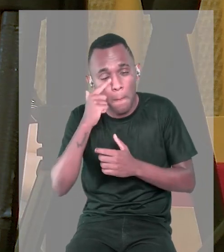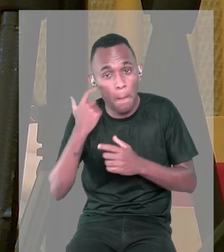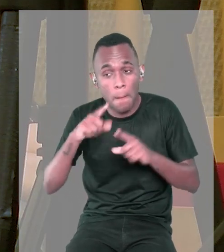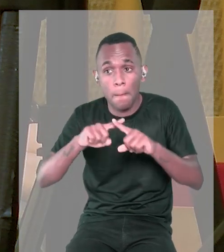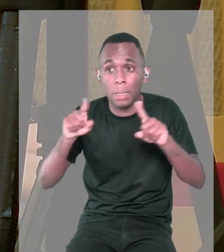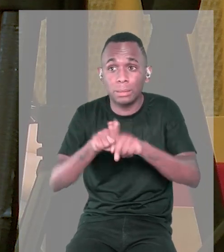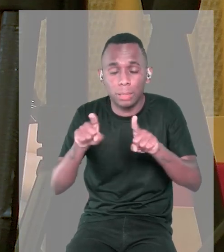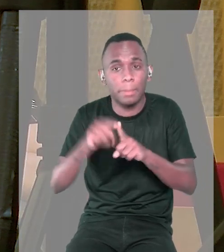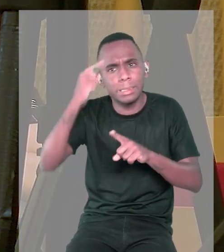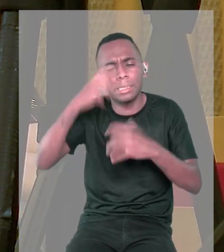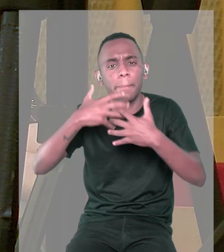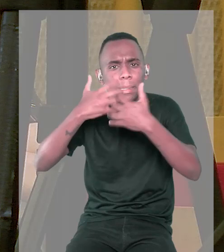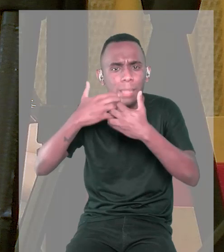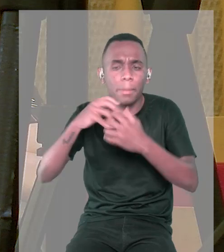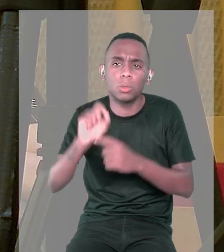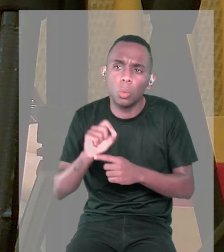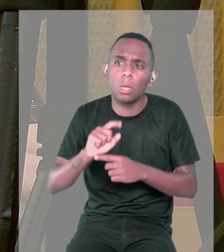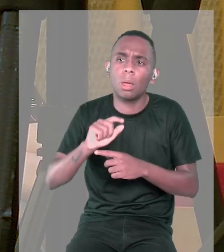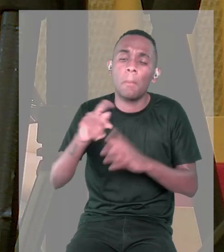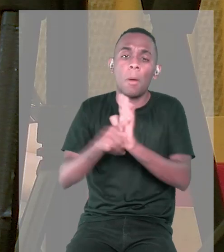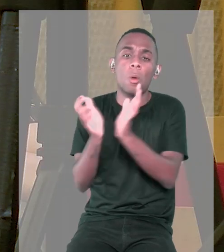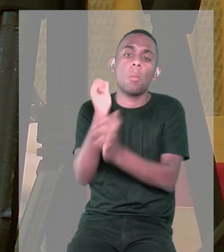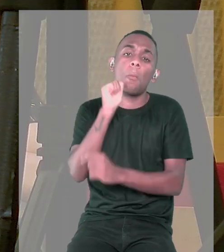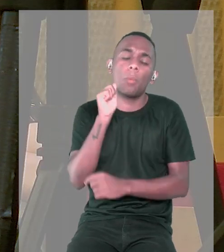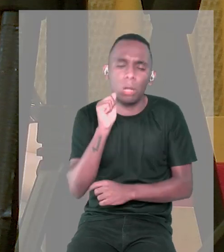foge a uma espécie de